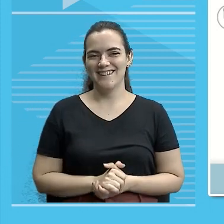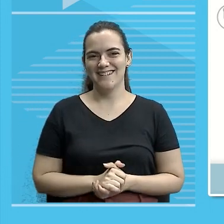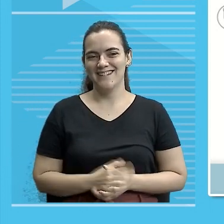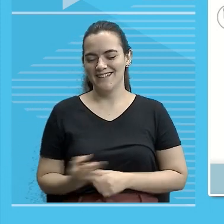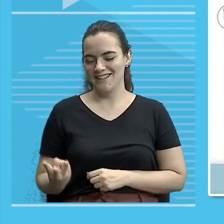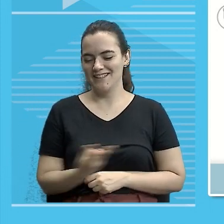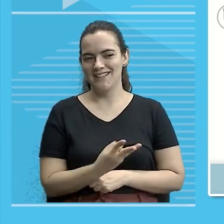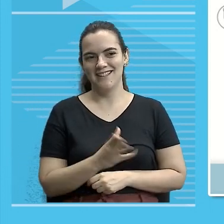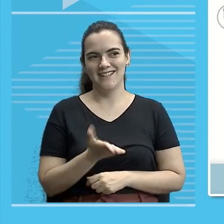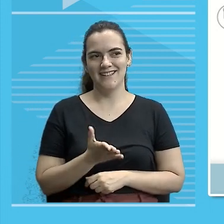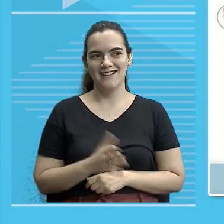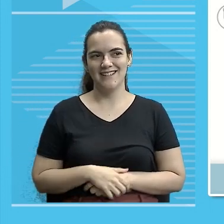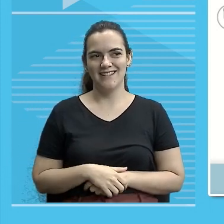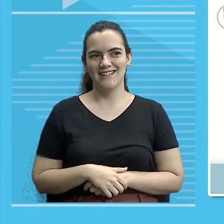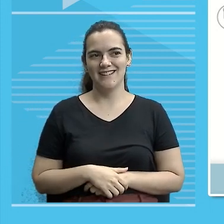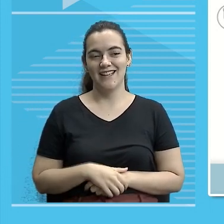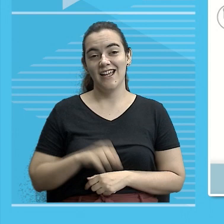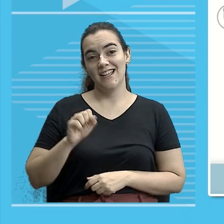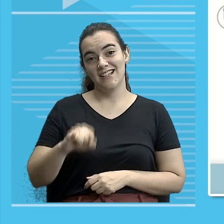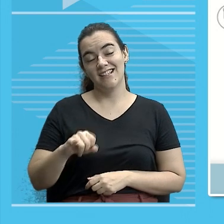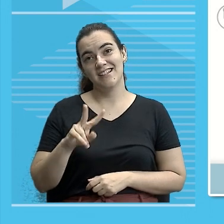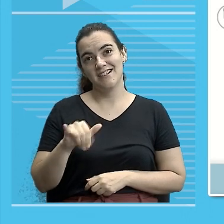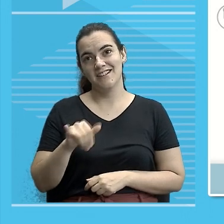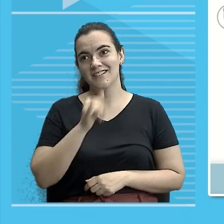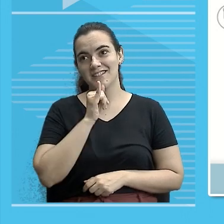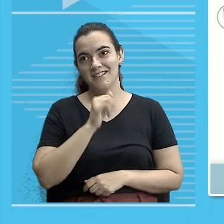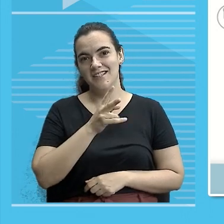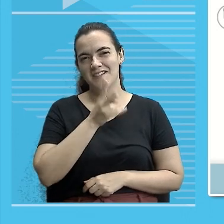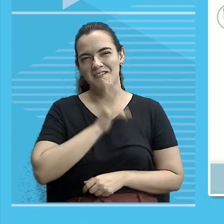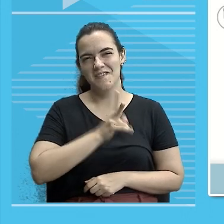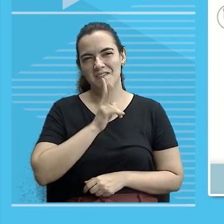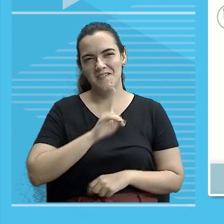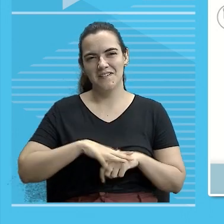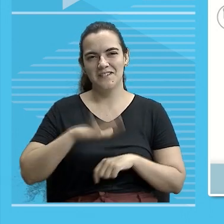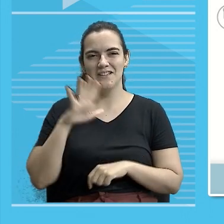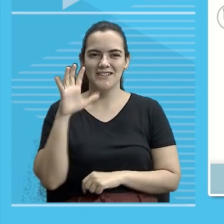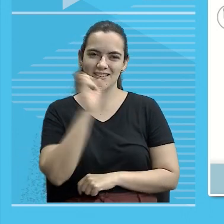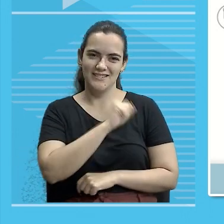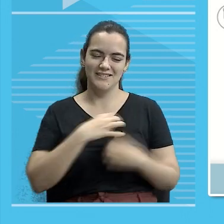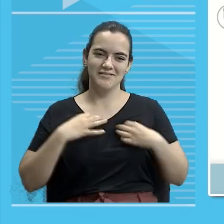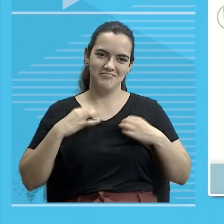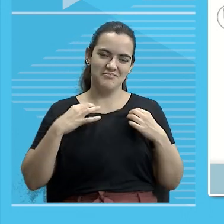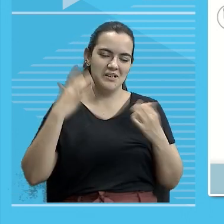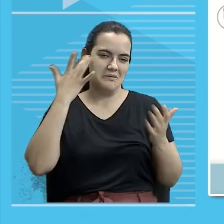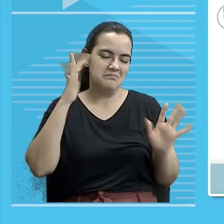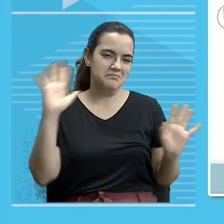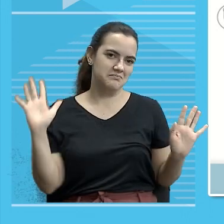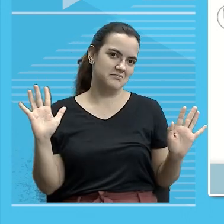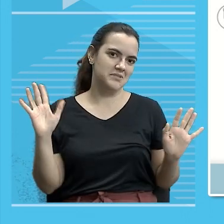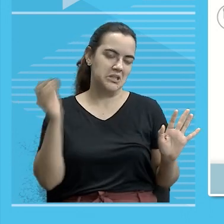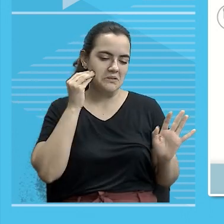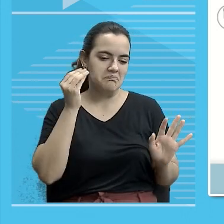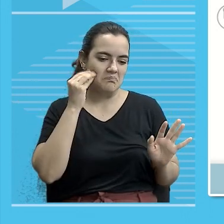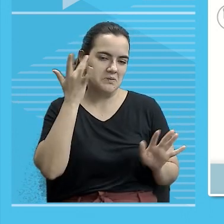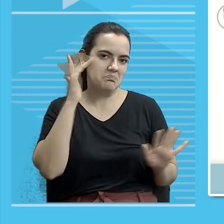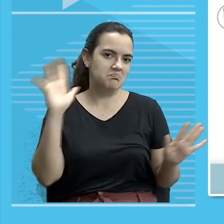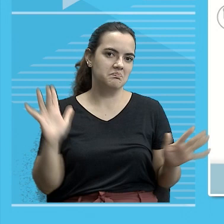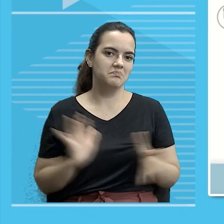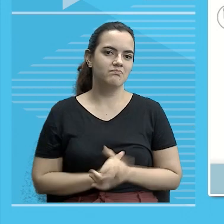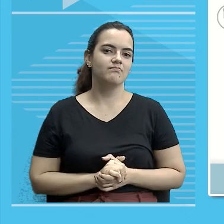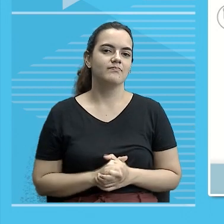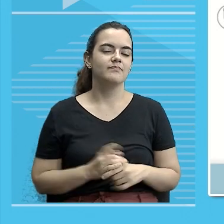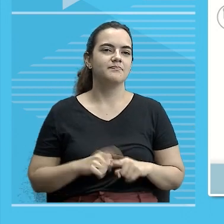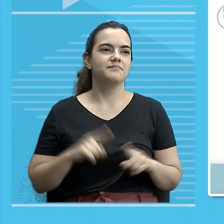aí todo um Thiago não sei se estraga a roupa né ainda não é mas muitos dizem que é algo que